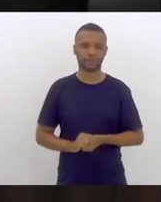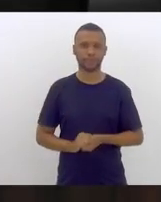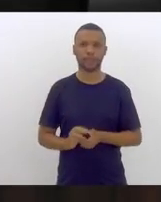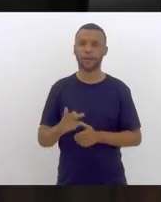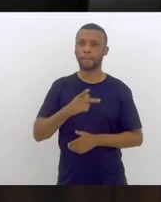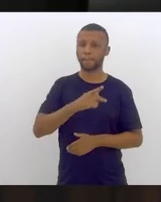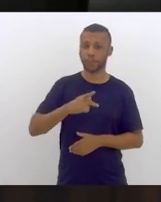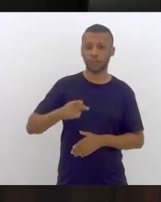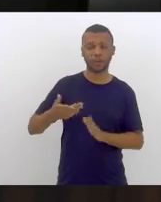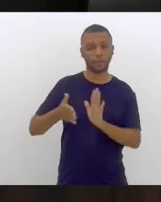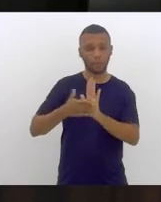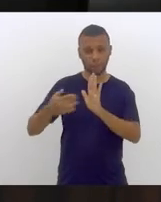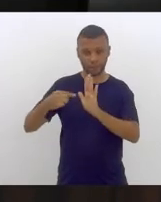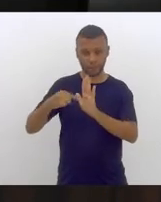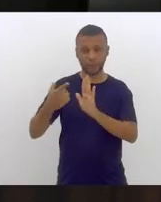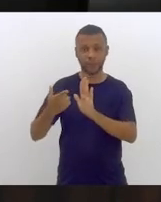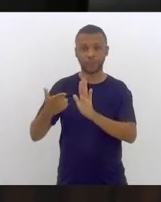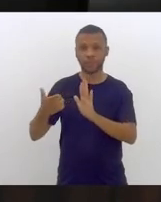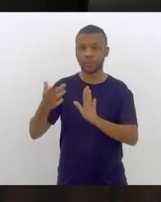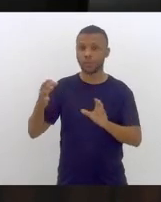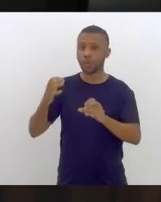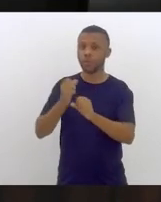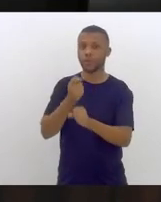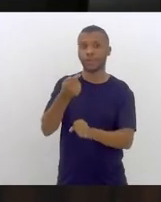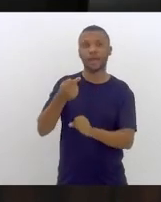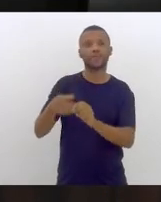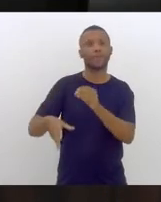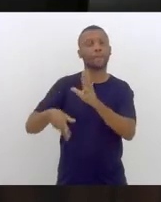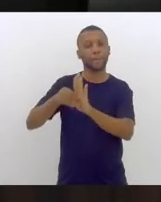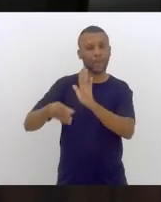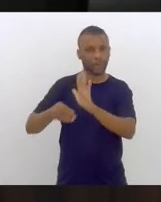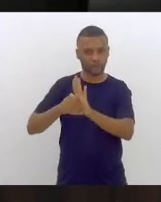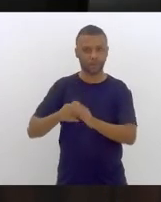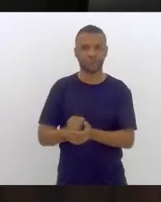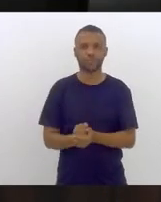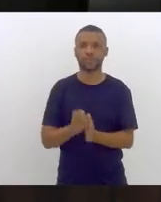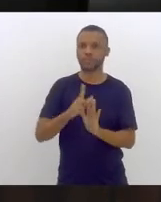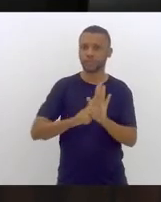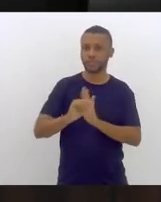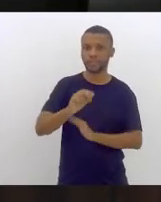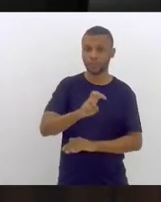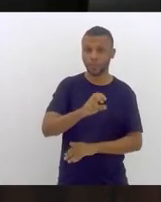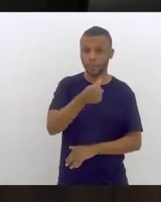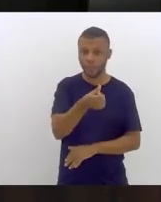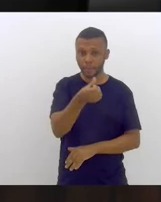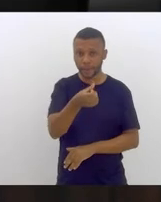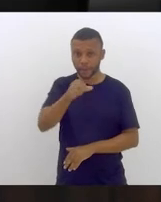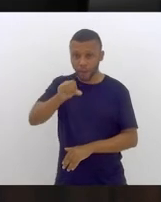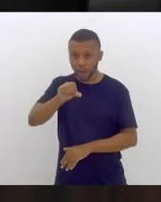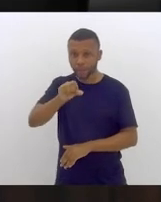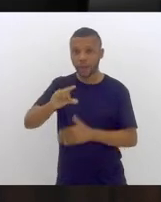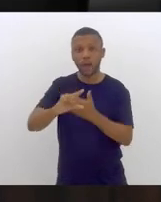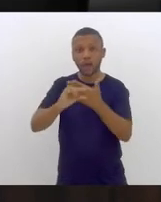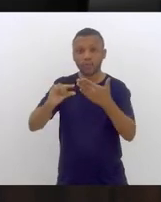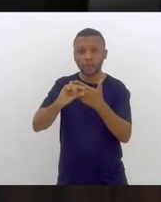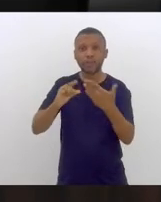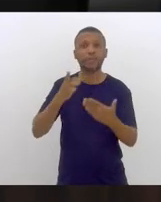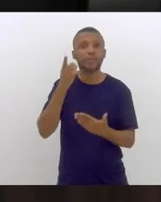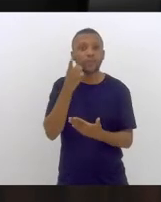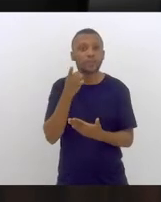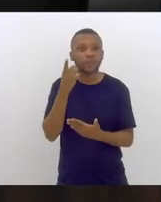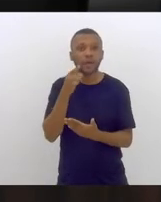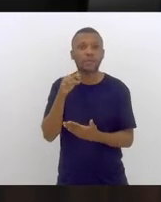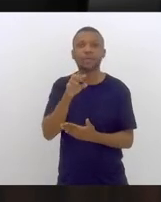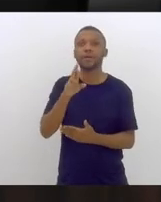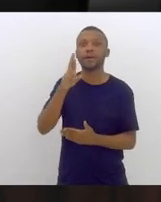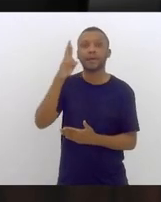presente proposta recebeu 7 emendas e retorna às comissões. Projeto de Lei 5669, de 22, de autoria do deputado,